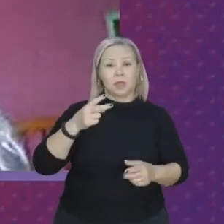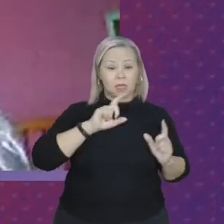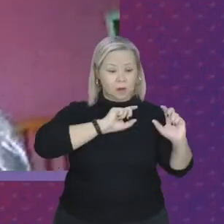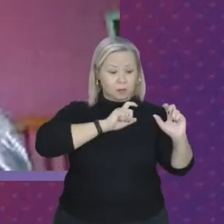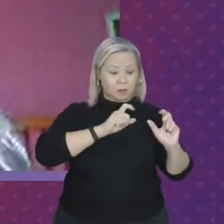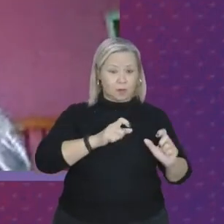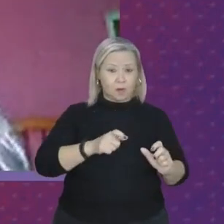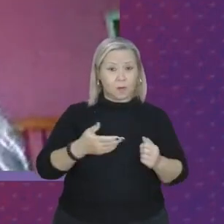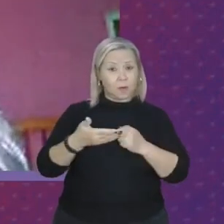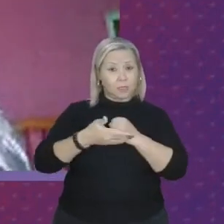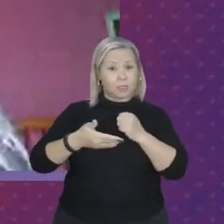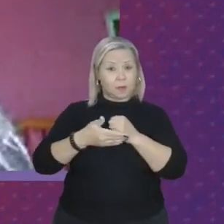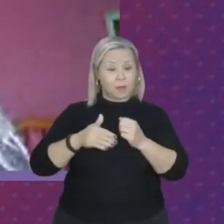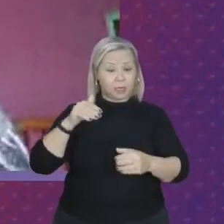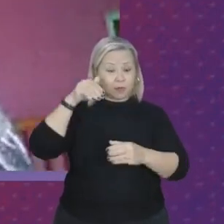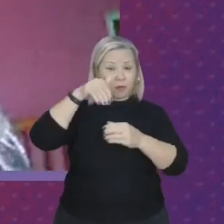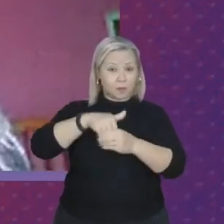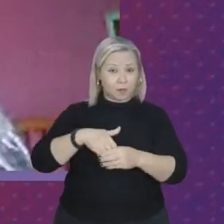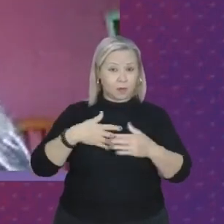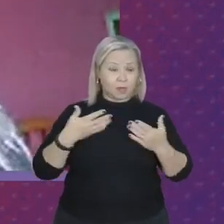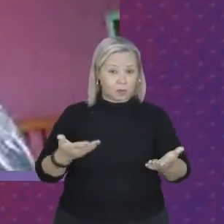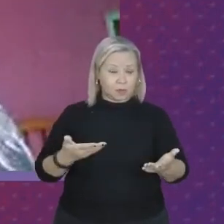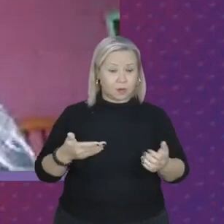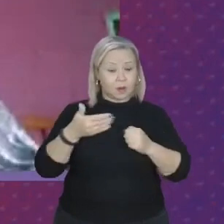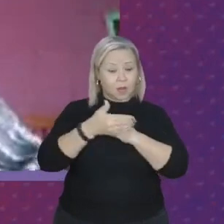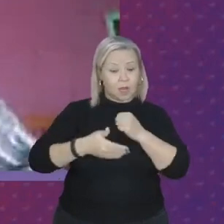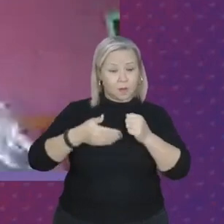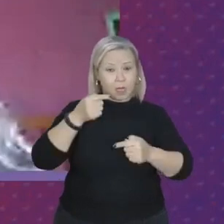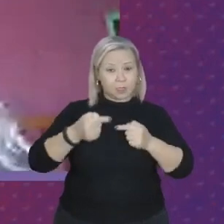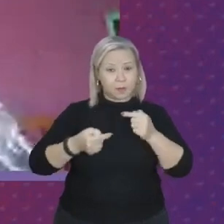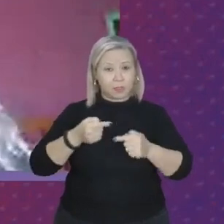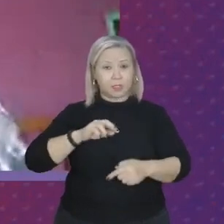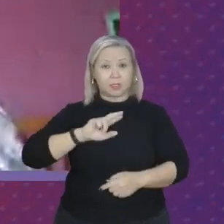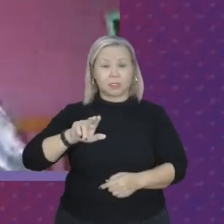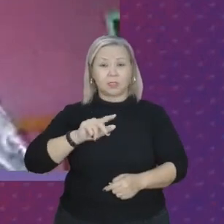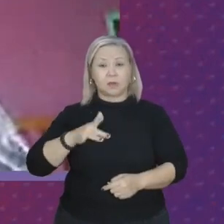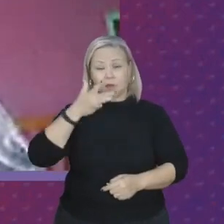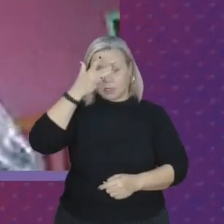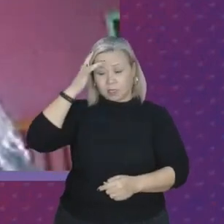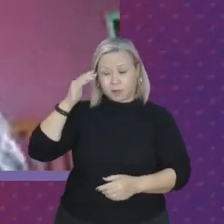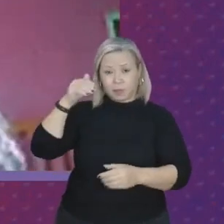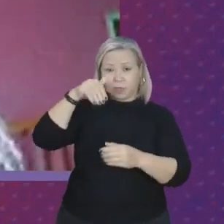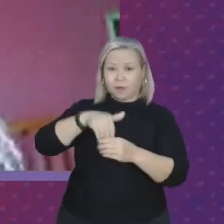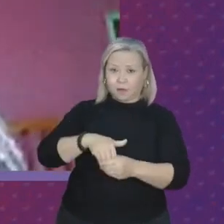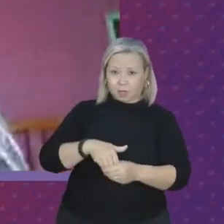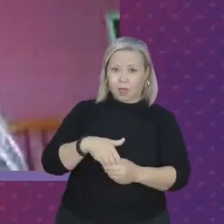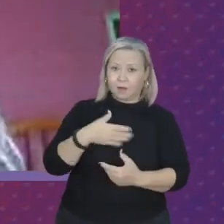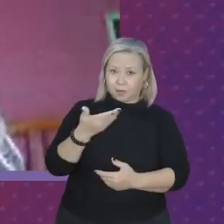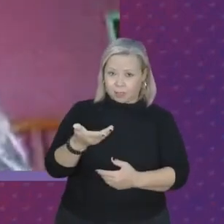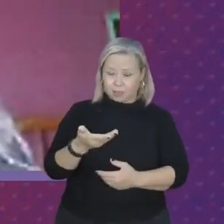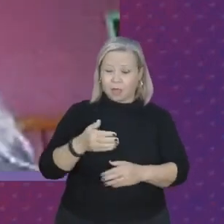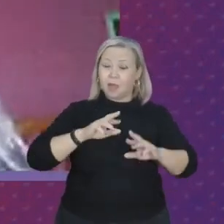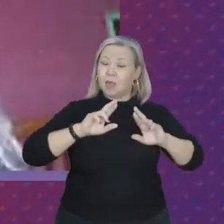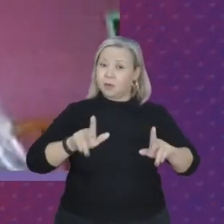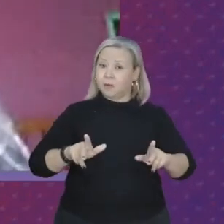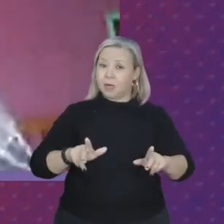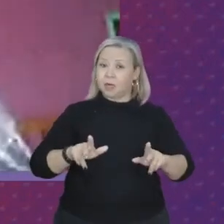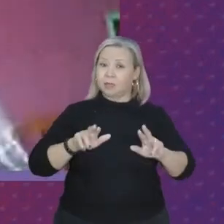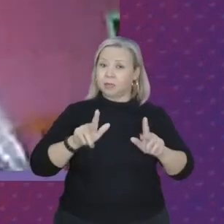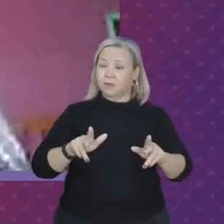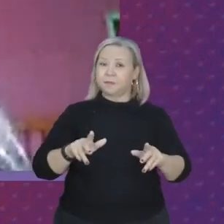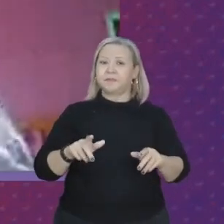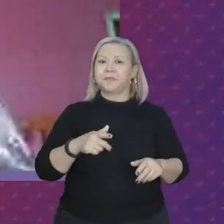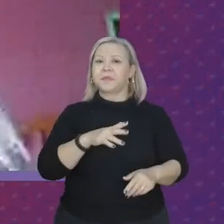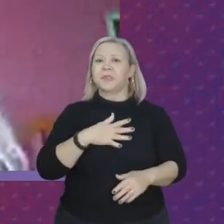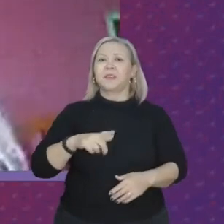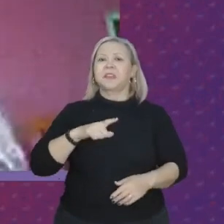o elegeu, de certa forma, né, a base política, não a base das pessoas que votaram nele, né, isso também tem que ser bem diferenciado, porque teve muita gente